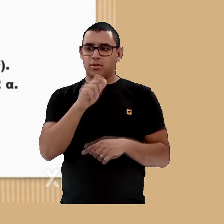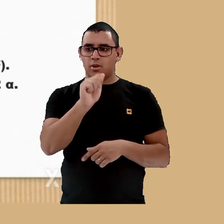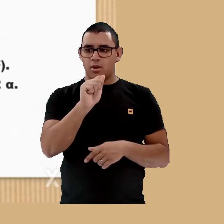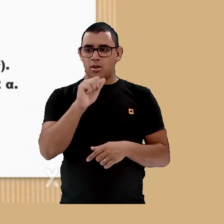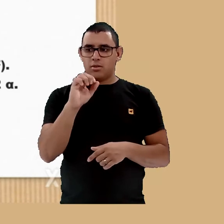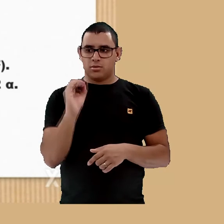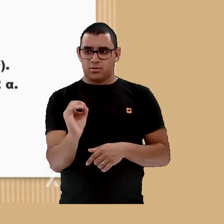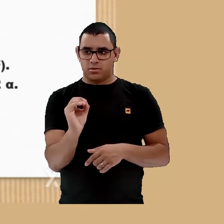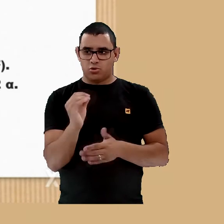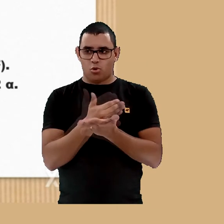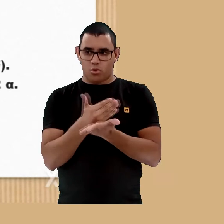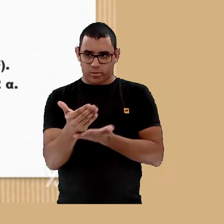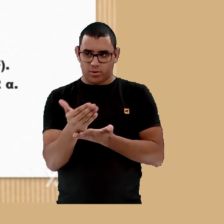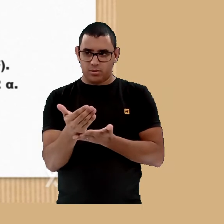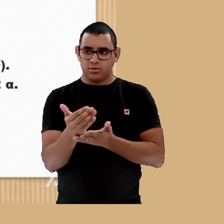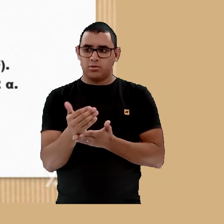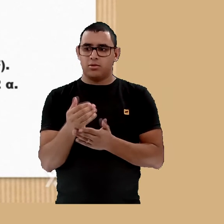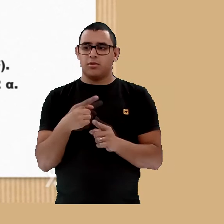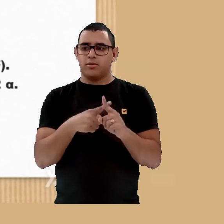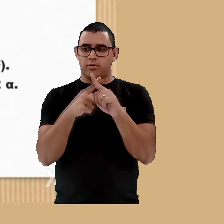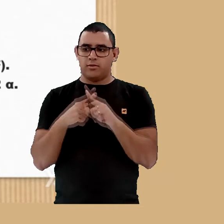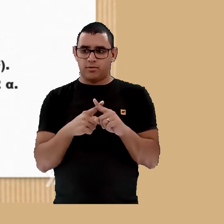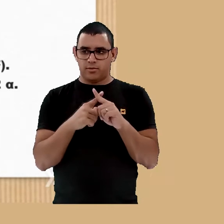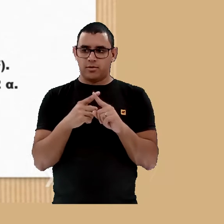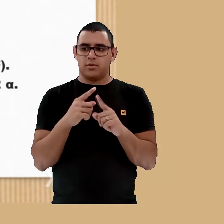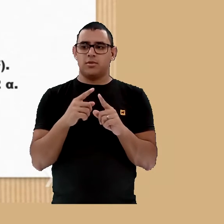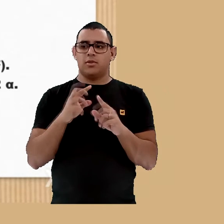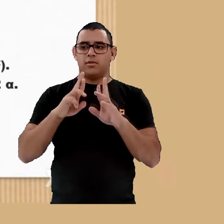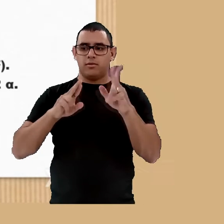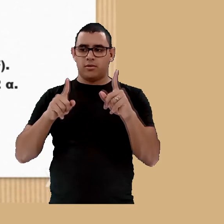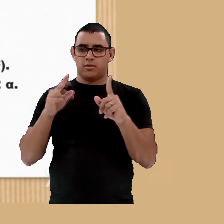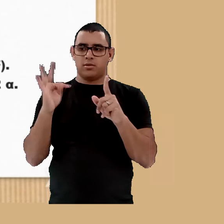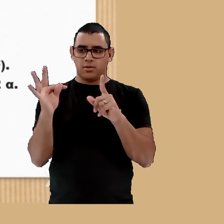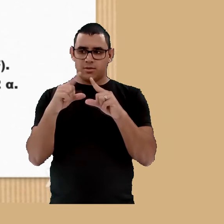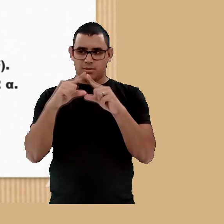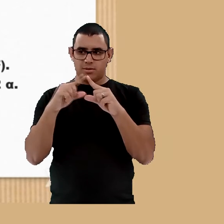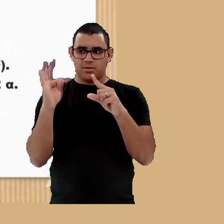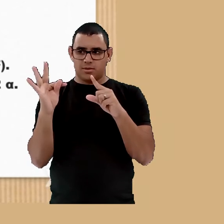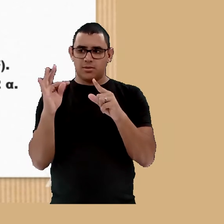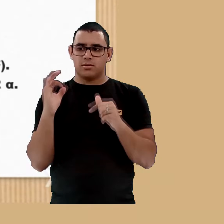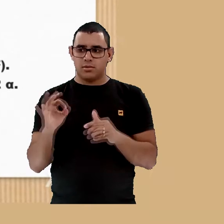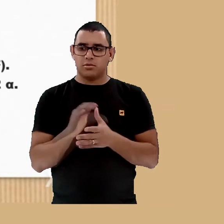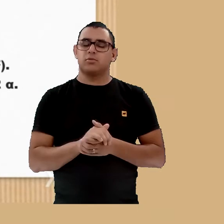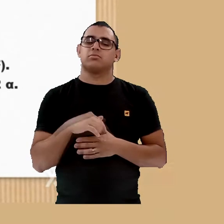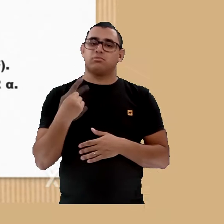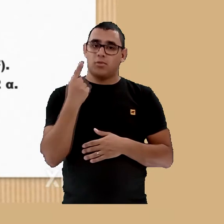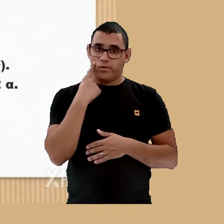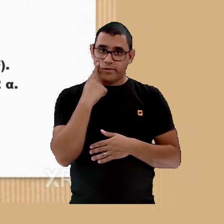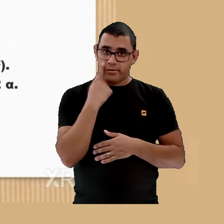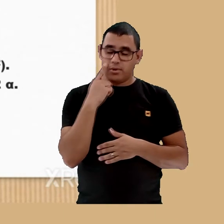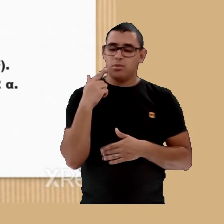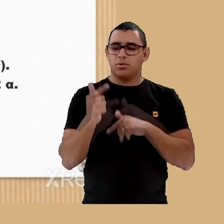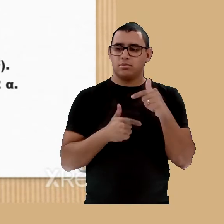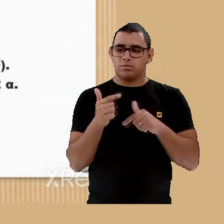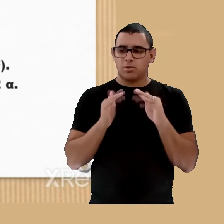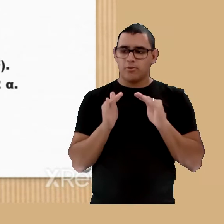superficial vezes a variação de temperatura. Então, essa formulazinha nós vamos trabalhar para